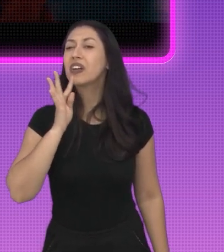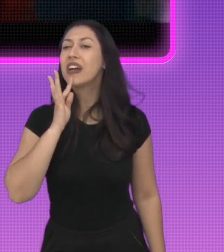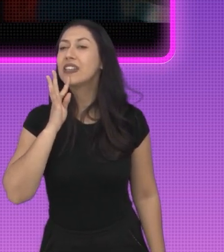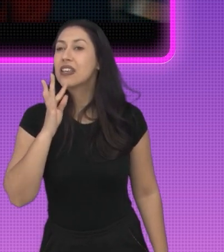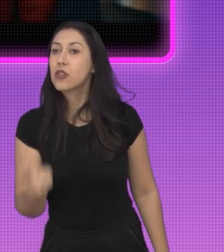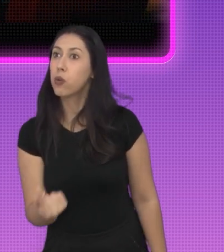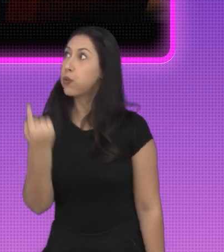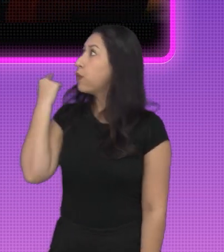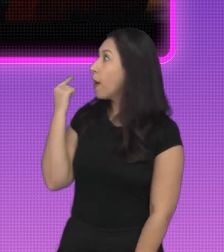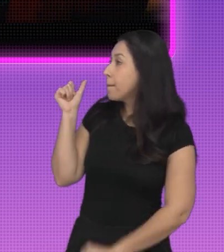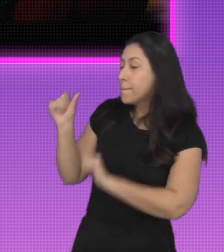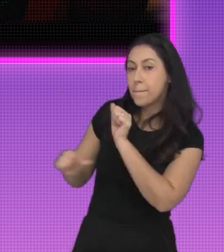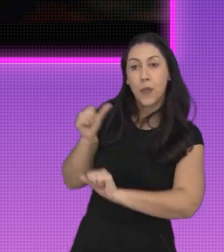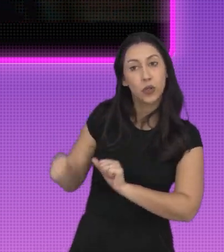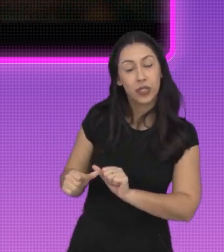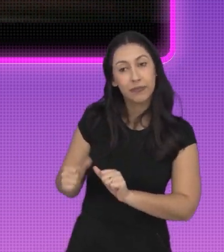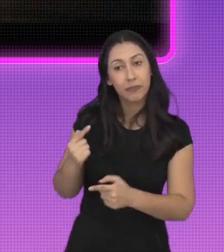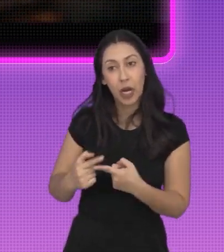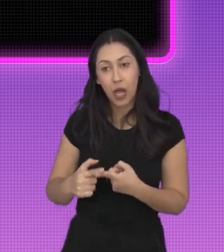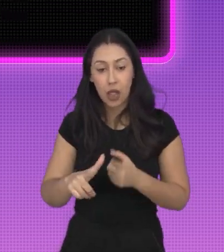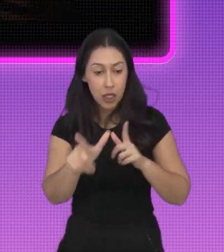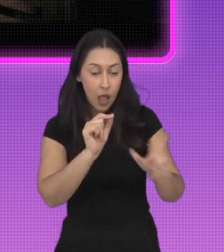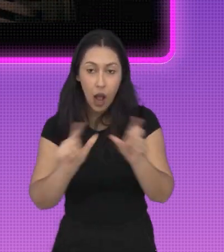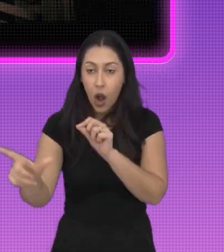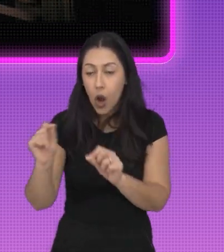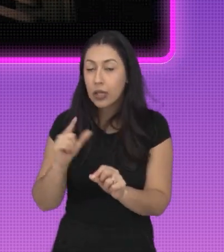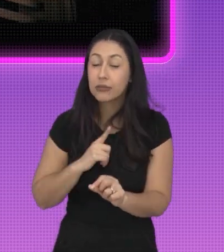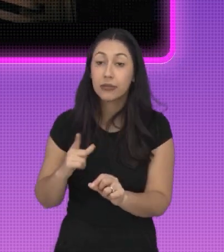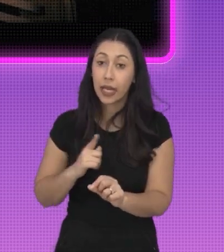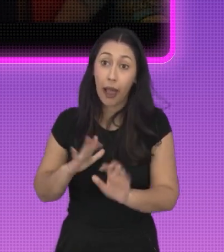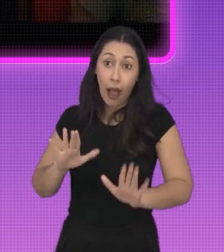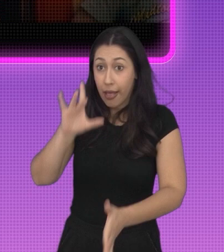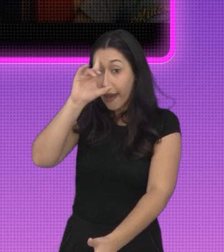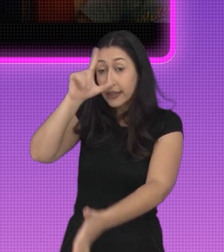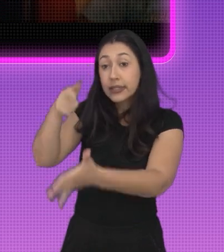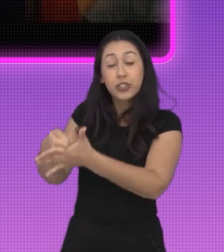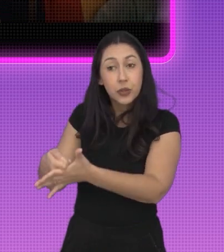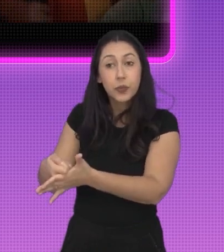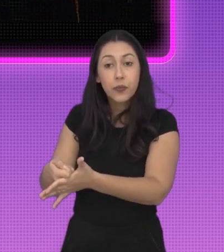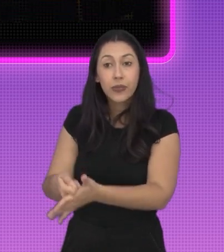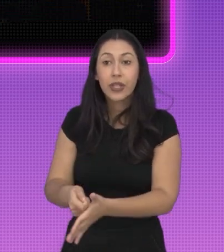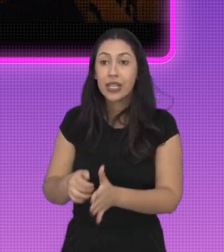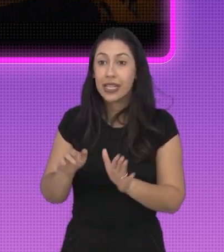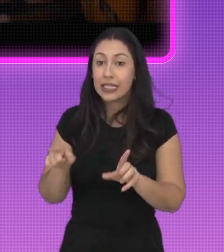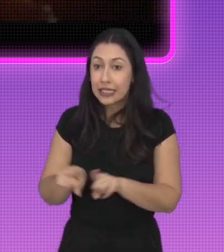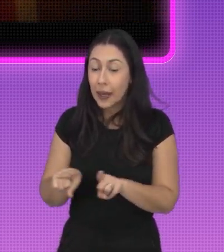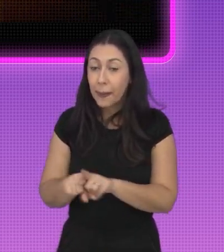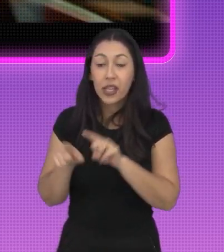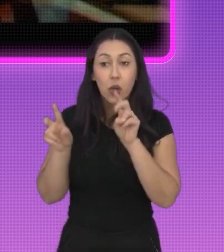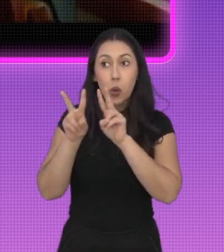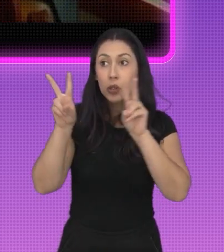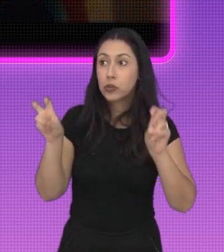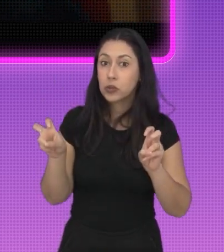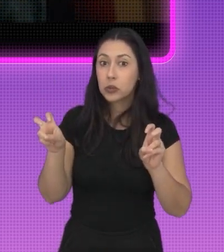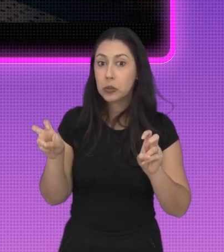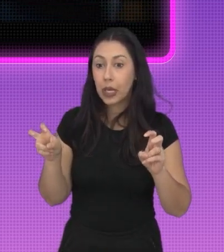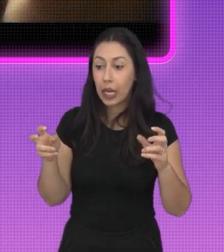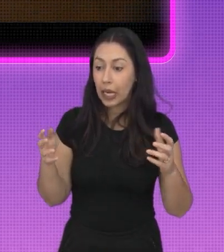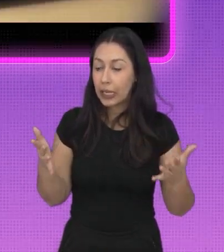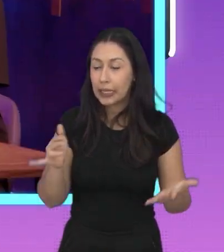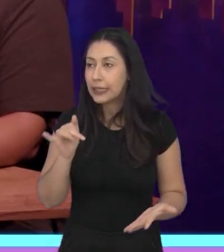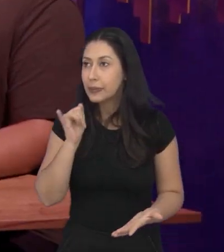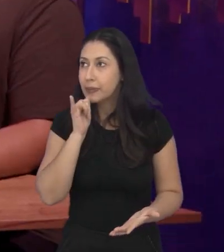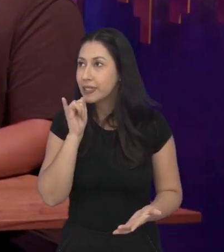ela tinha a escolha de ajudar ou não aquelas jovens, e ela tomou essa decisão. E só pra gente encerrar esse primeiro bloco também, essa questão até